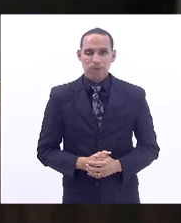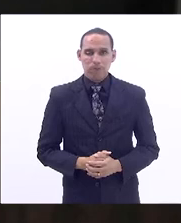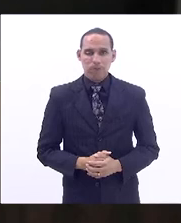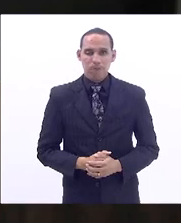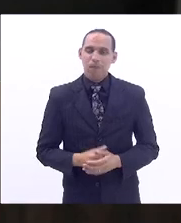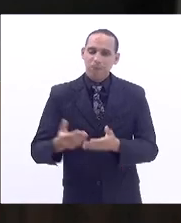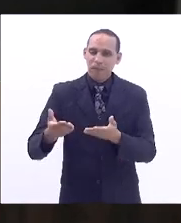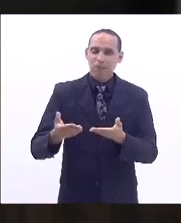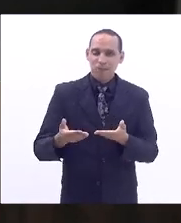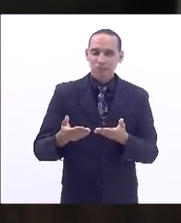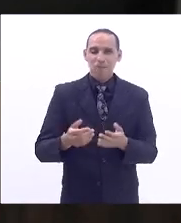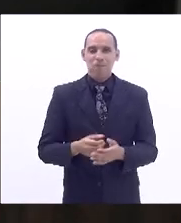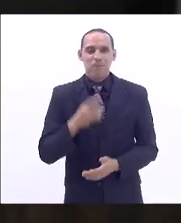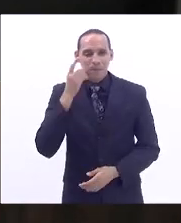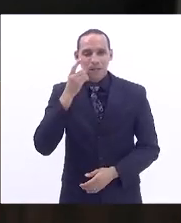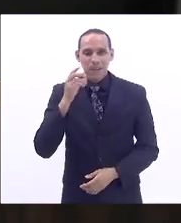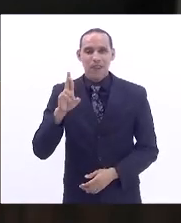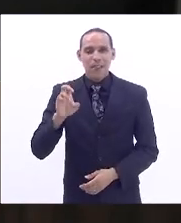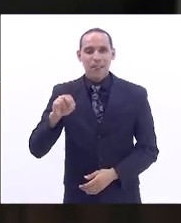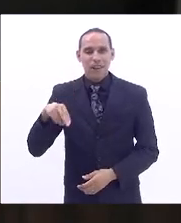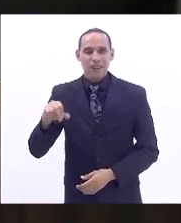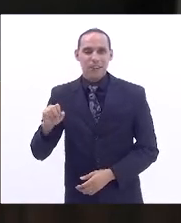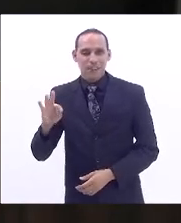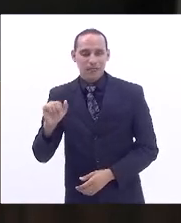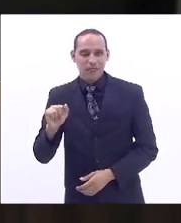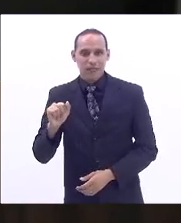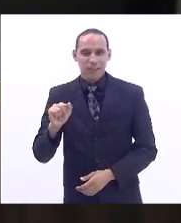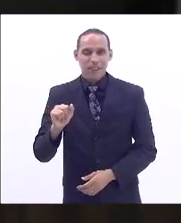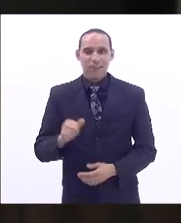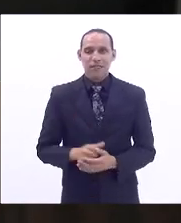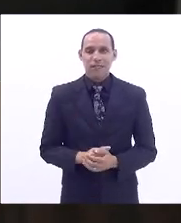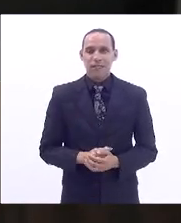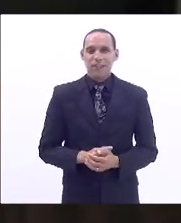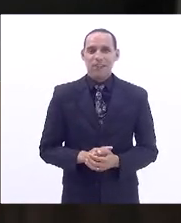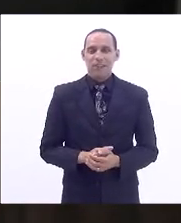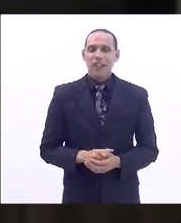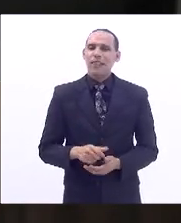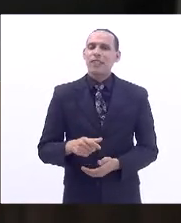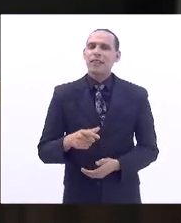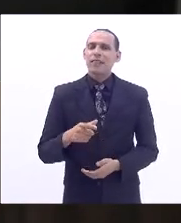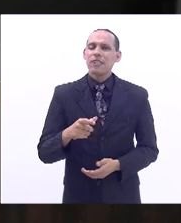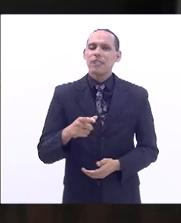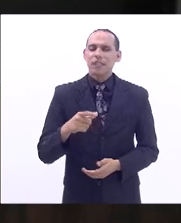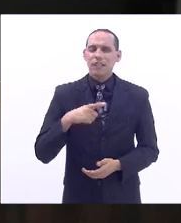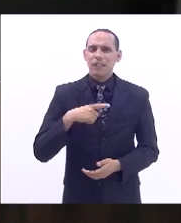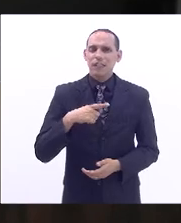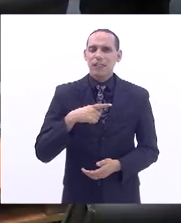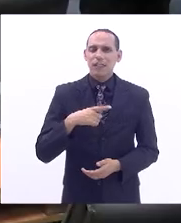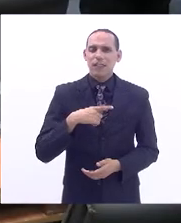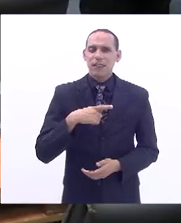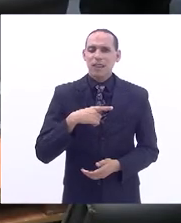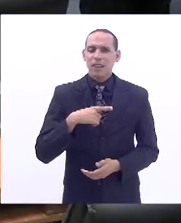Olá seja bem-vindo a deputado a Renata tá da Mônica que tem um destaque